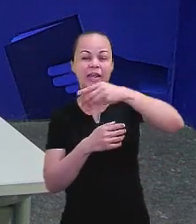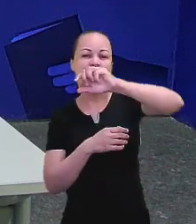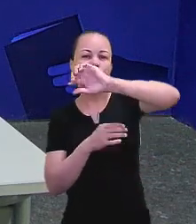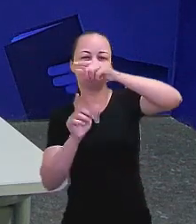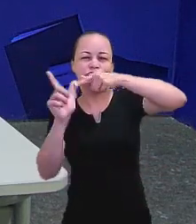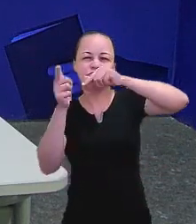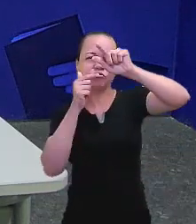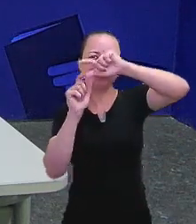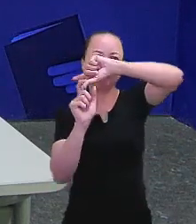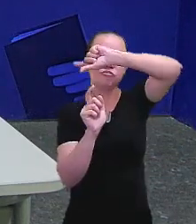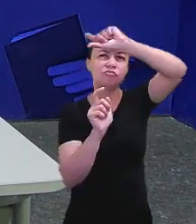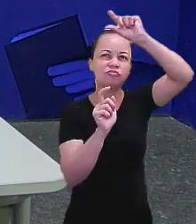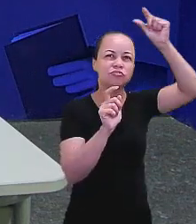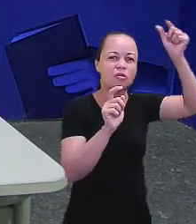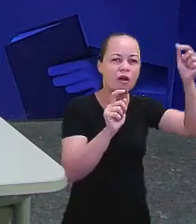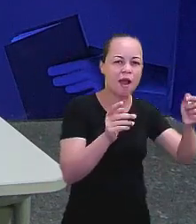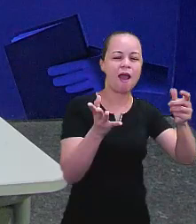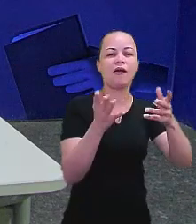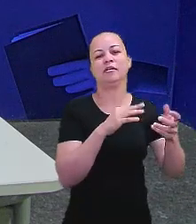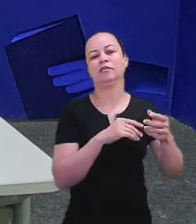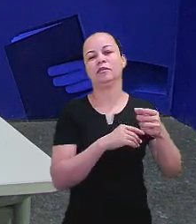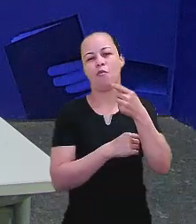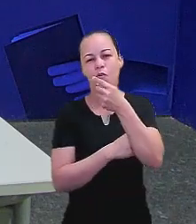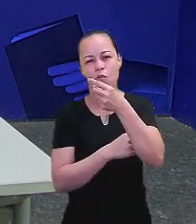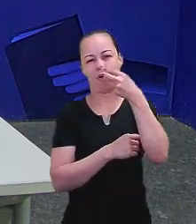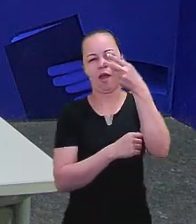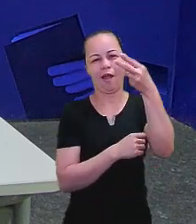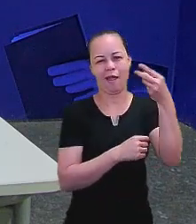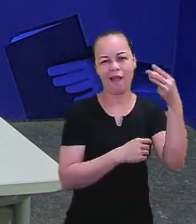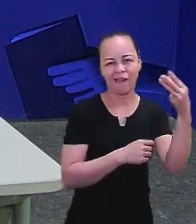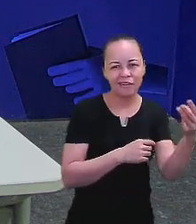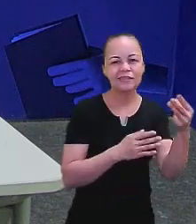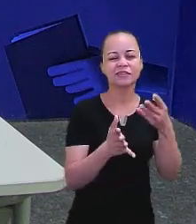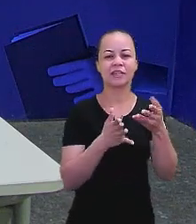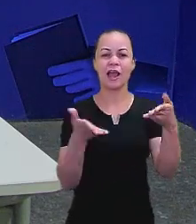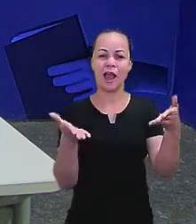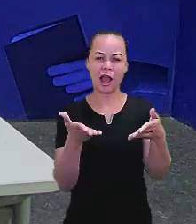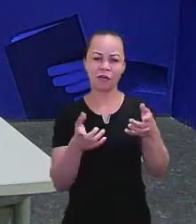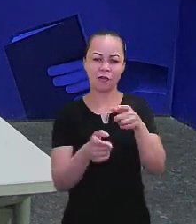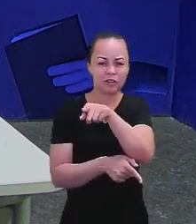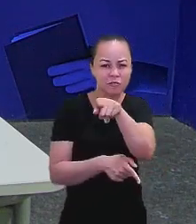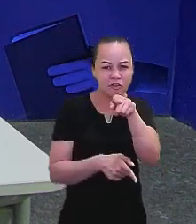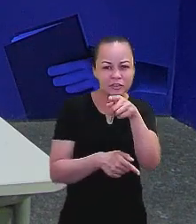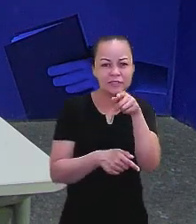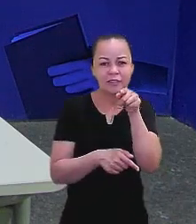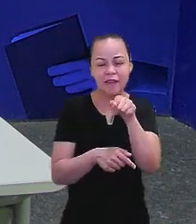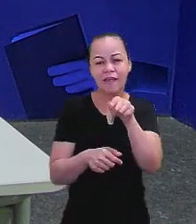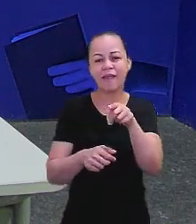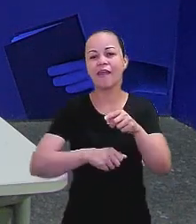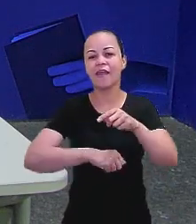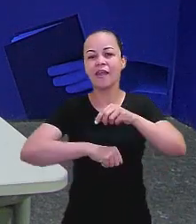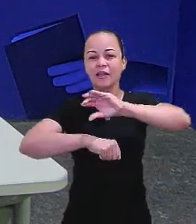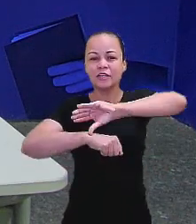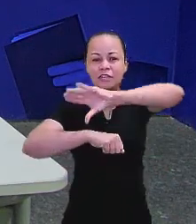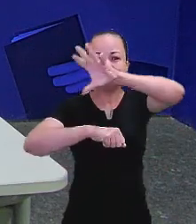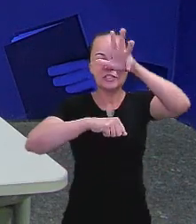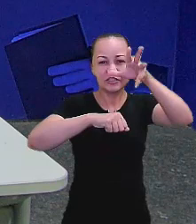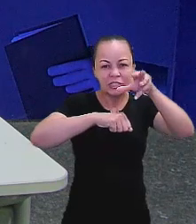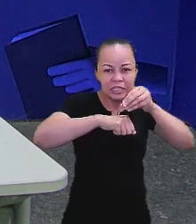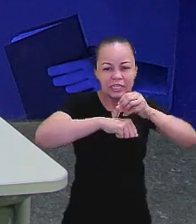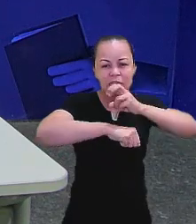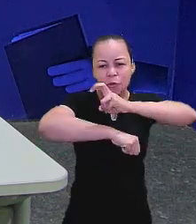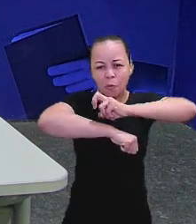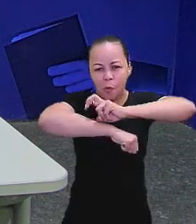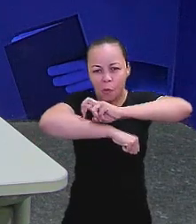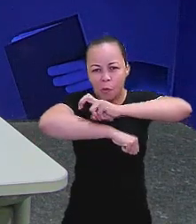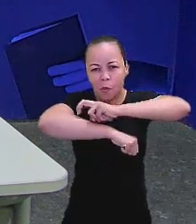três. Uma, duas, três. E agora é você, esquilo. Então pensa bastante,